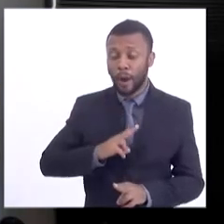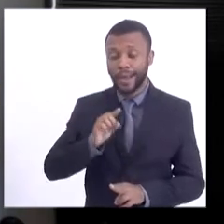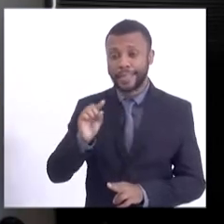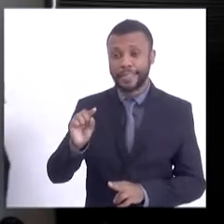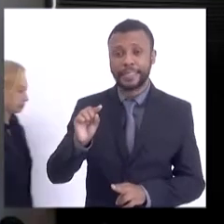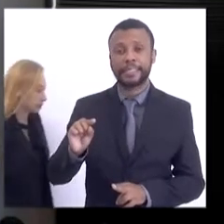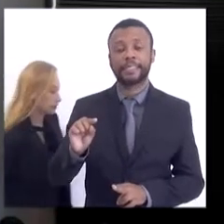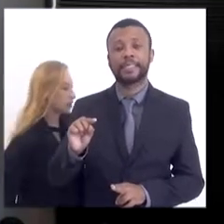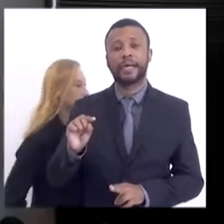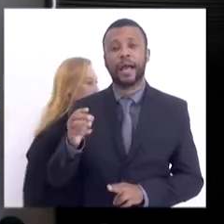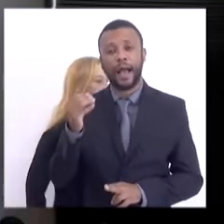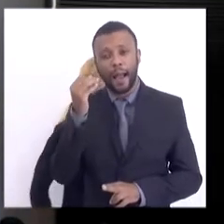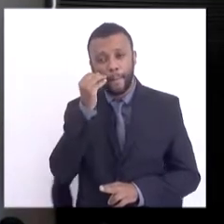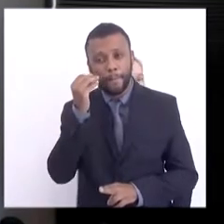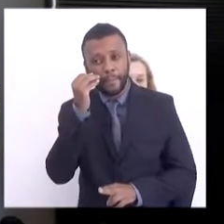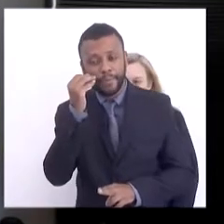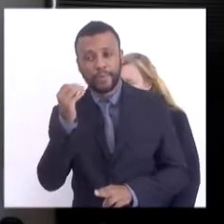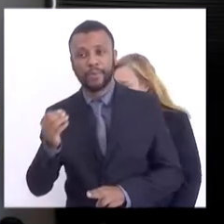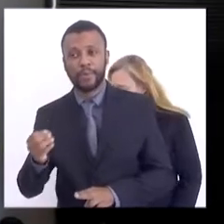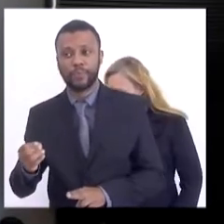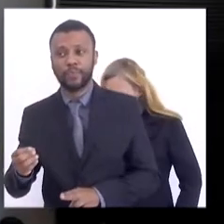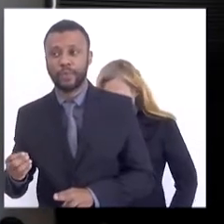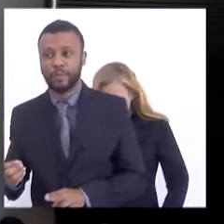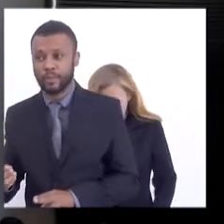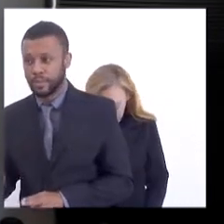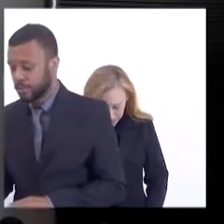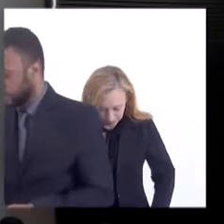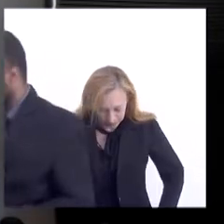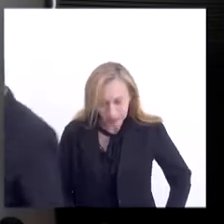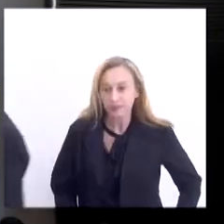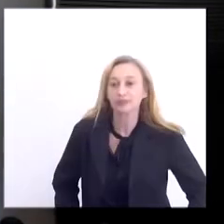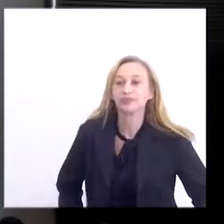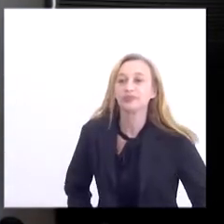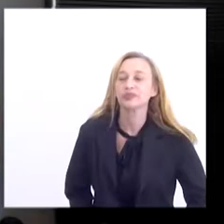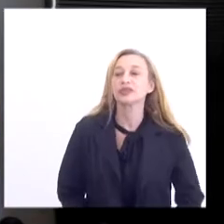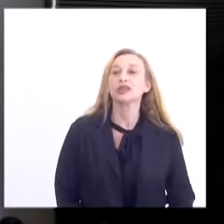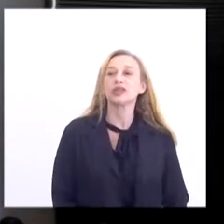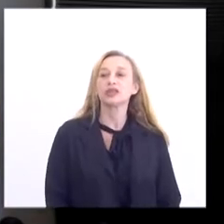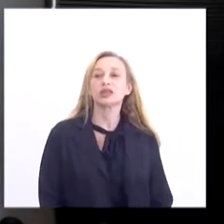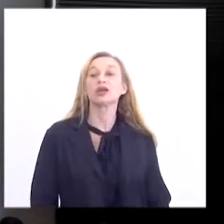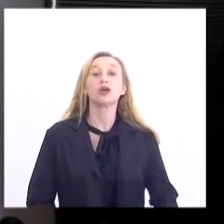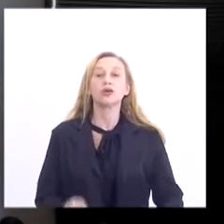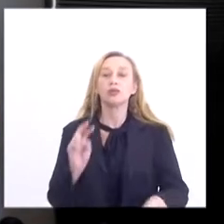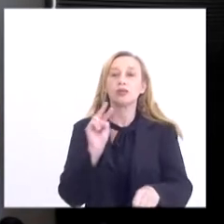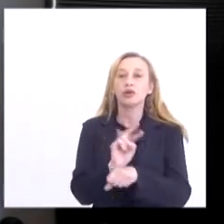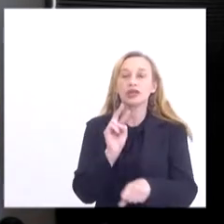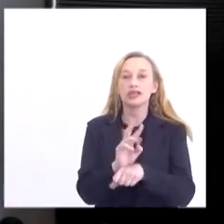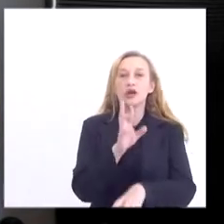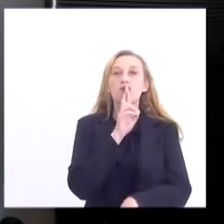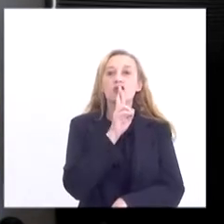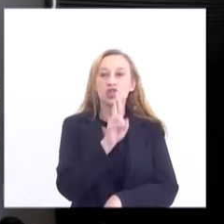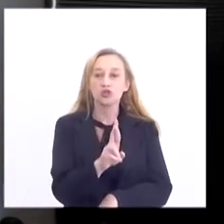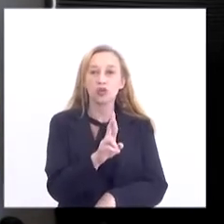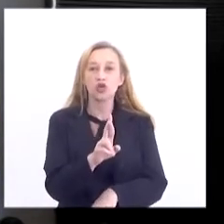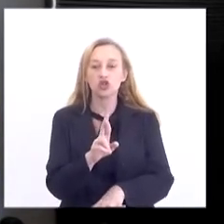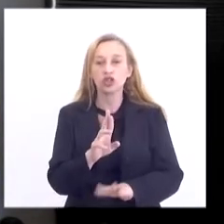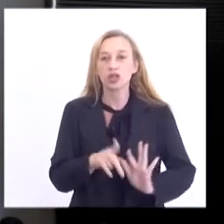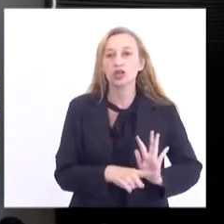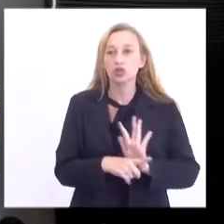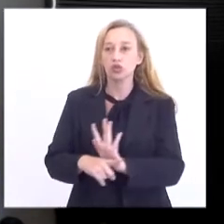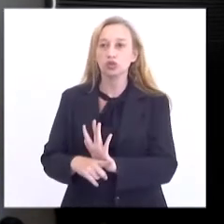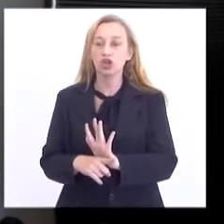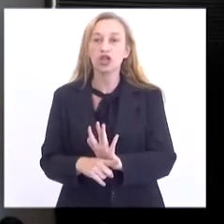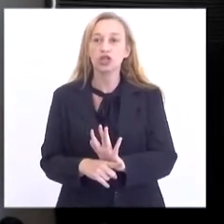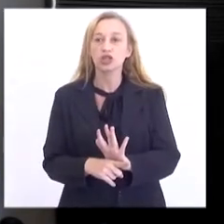a previsão no programa 044 de prevenção e resposta a risco e Recuperação